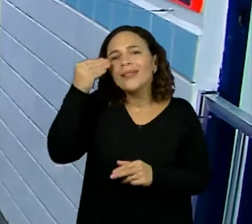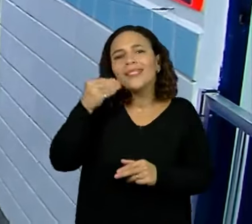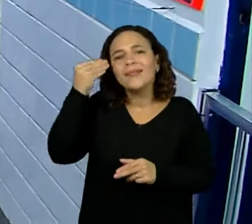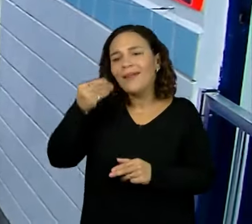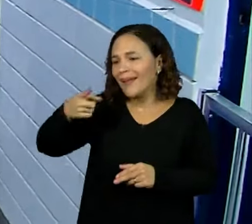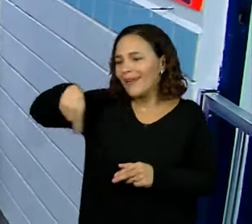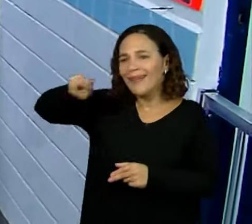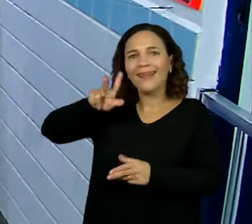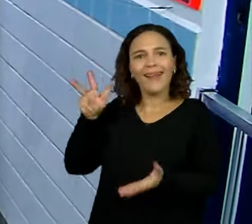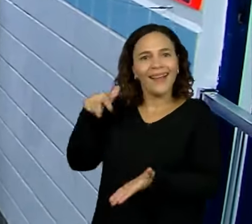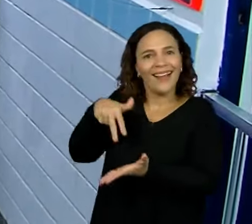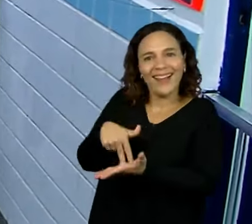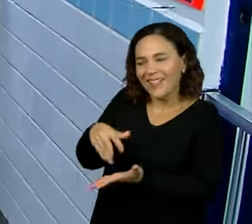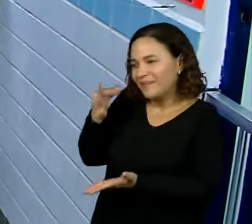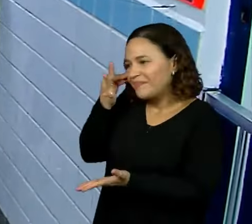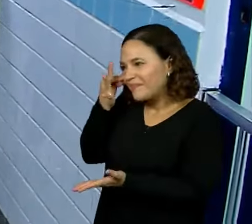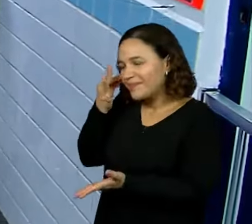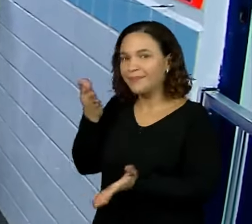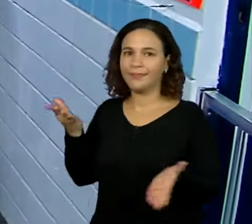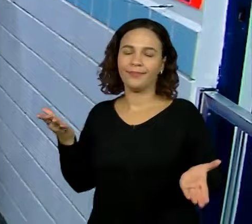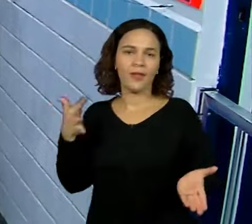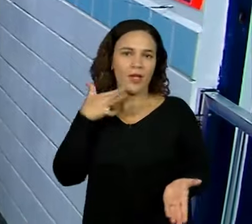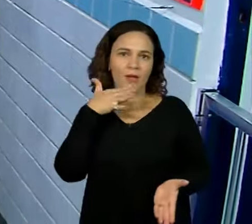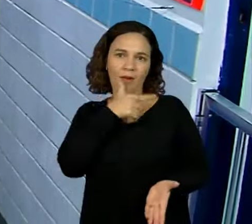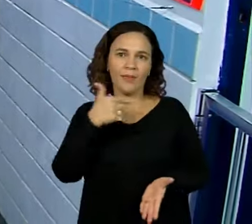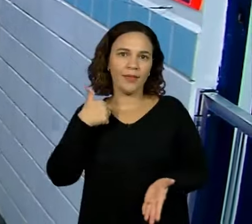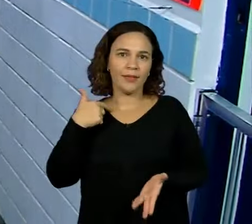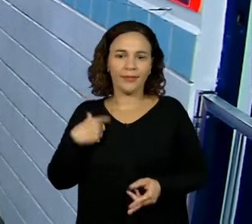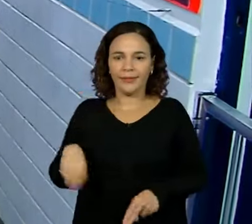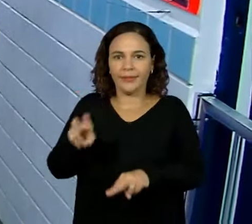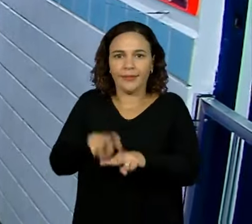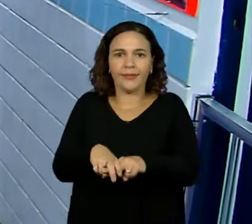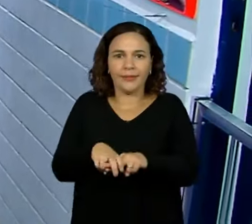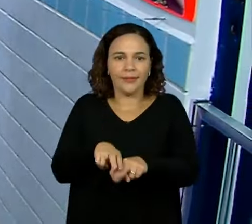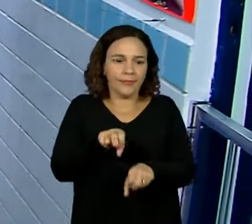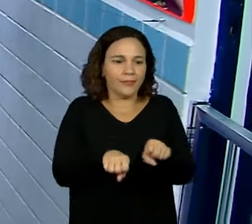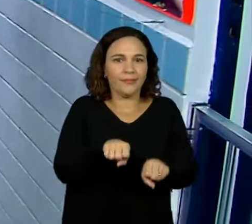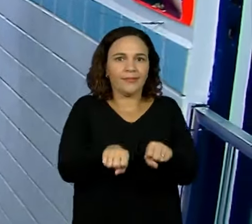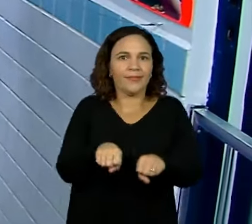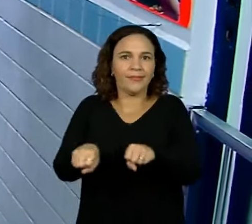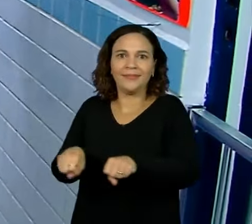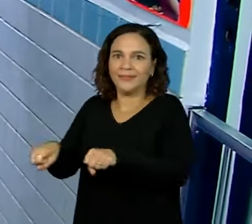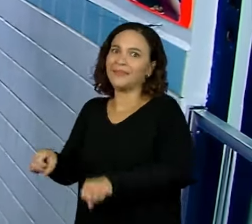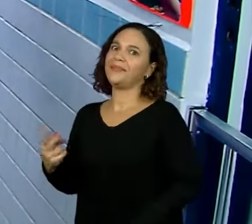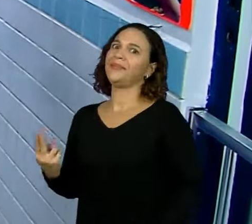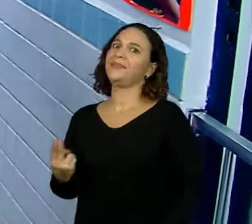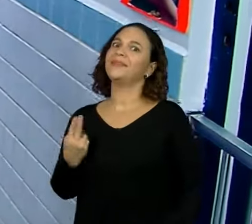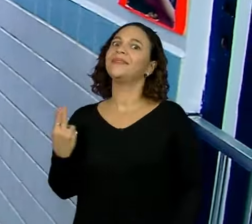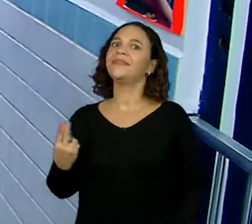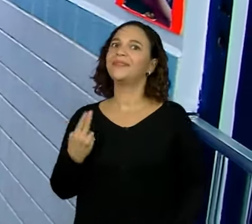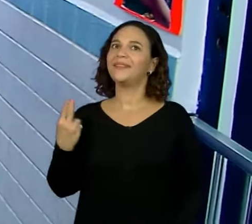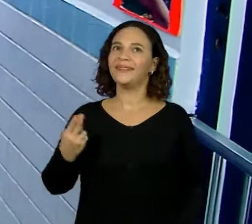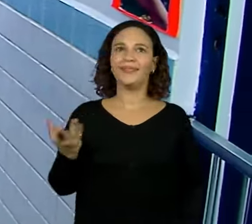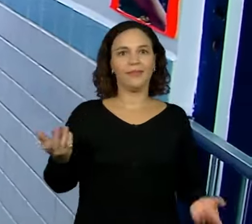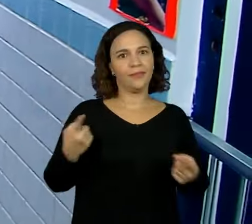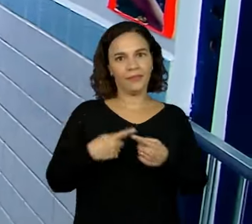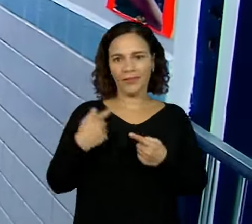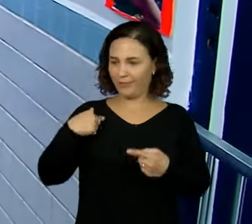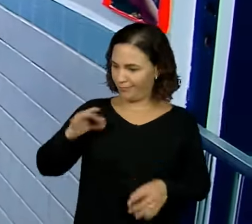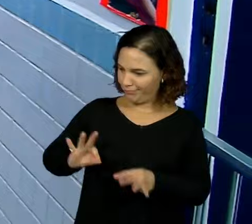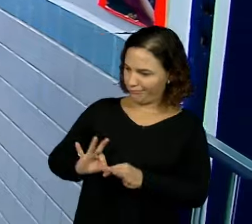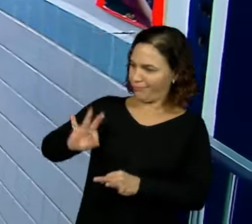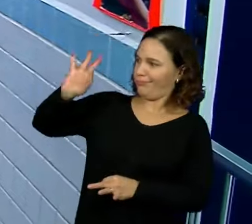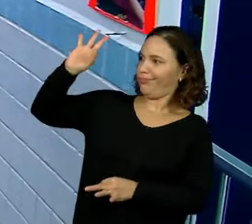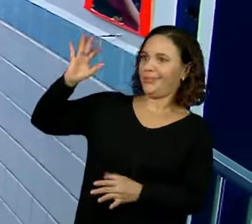pequenos. Por razões óbvias, eu não vou poder participar desse congestionamento de motocas, que o tamanho não permite,